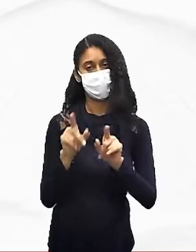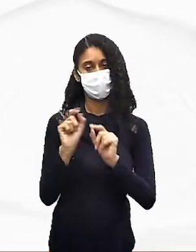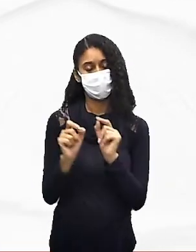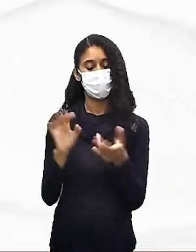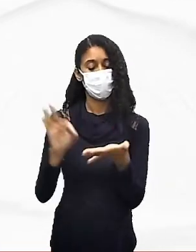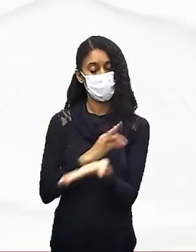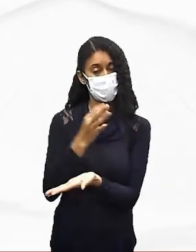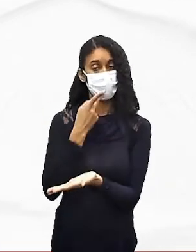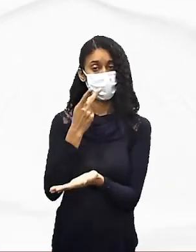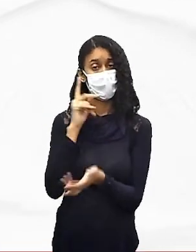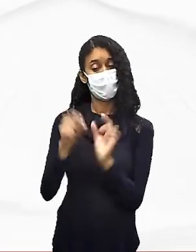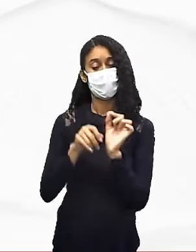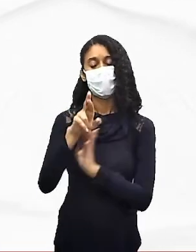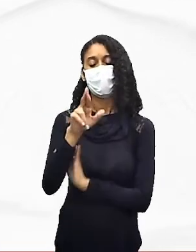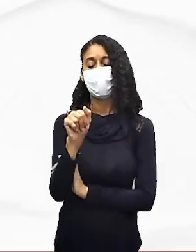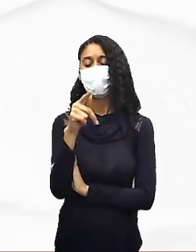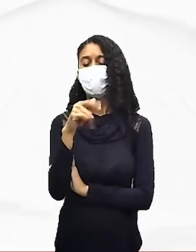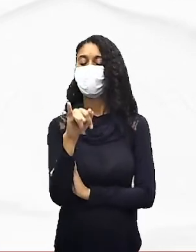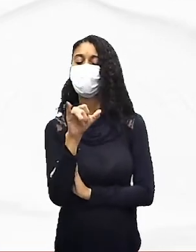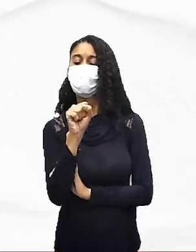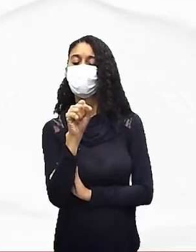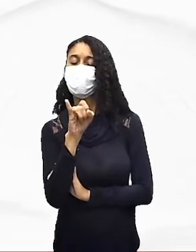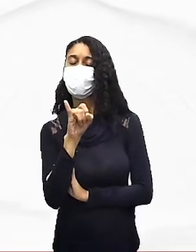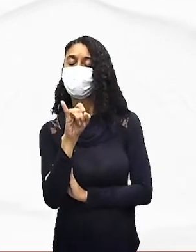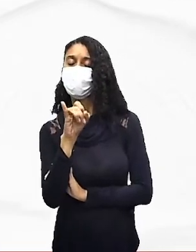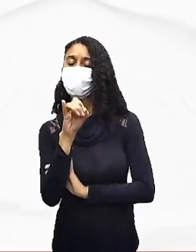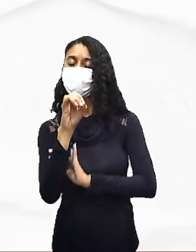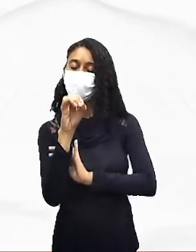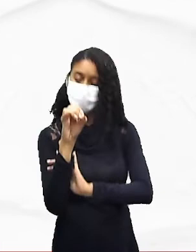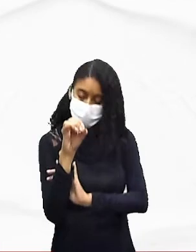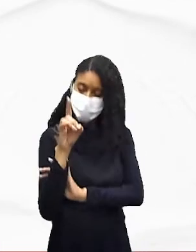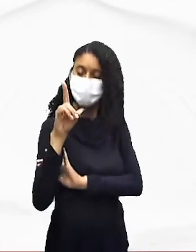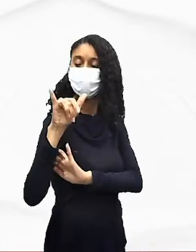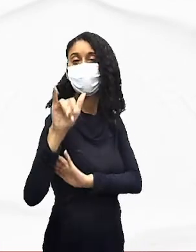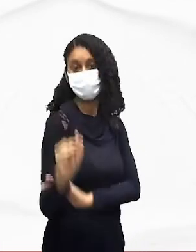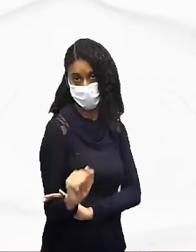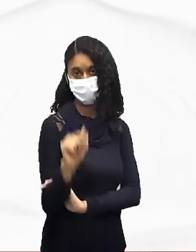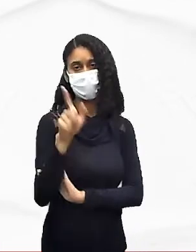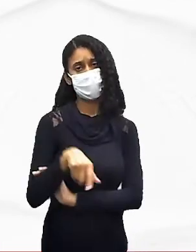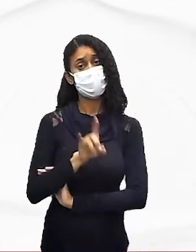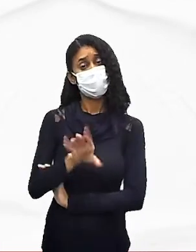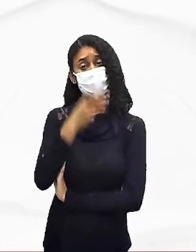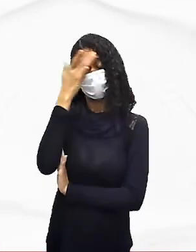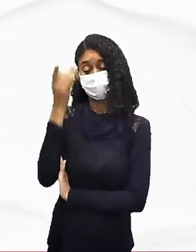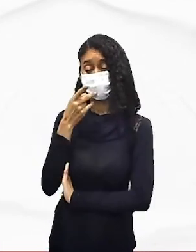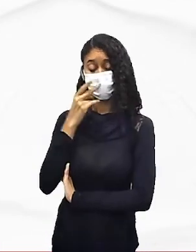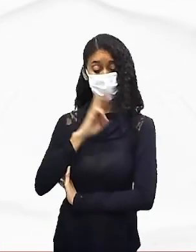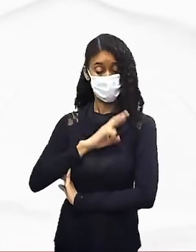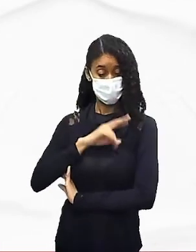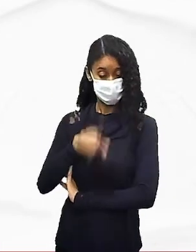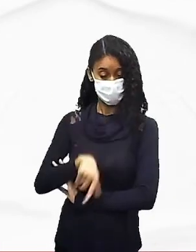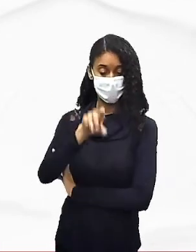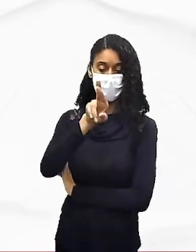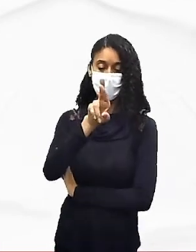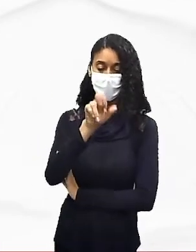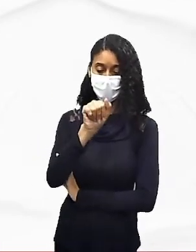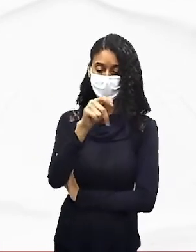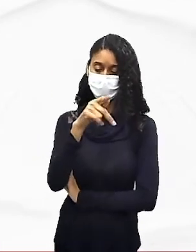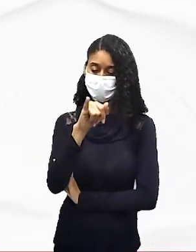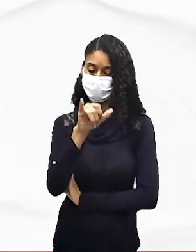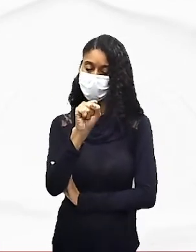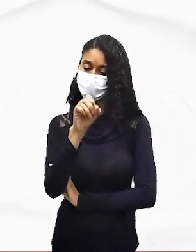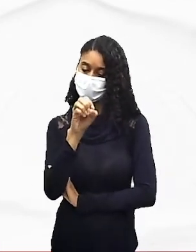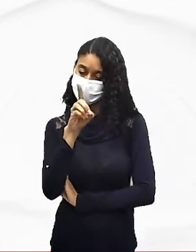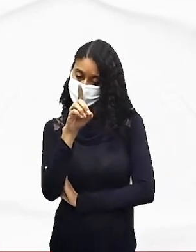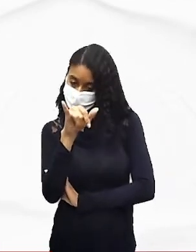preferia chamar de rapsódia. Foi o único, na época, a chamar um romance de rapsódia. É uma novidade,